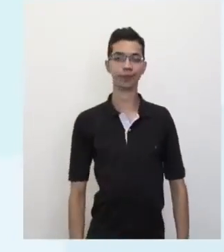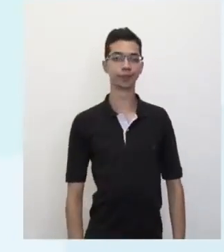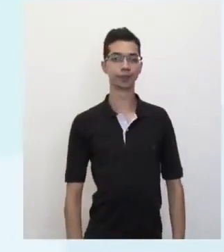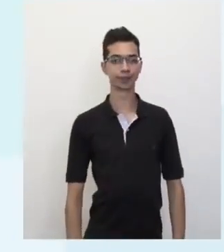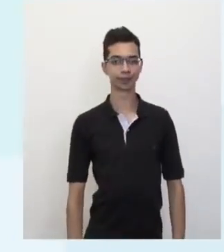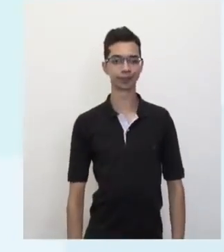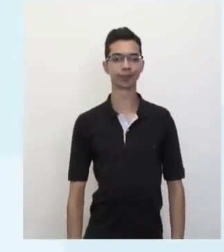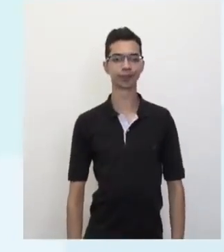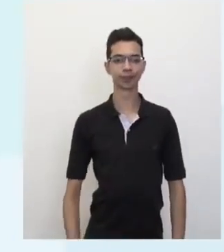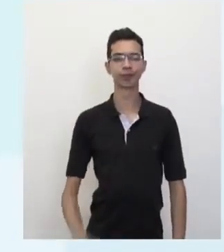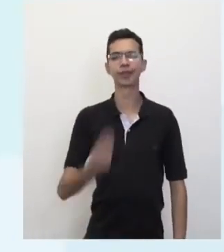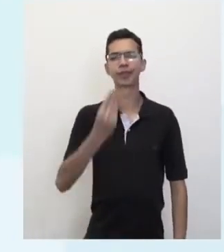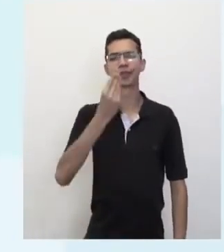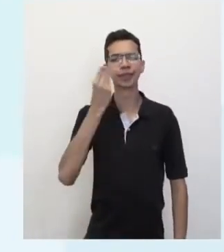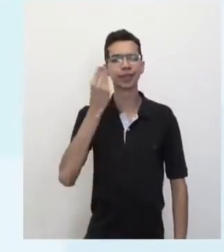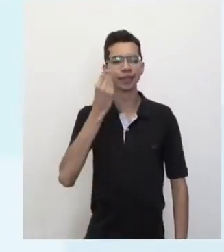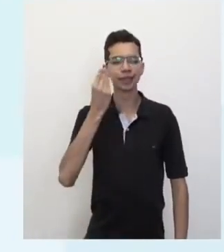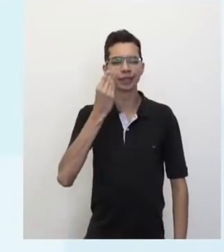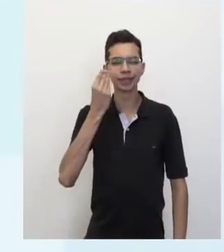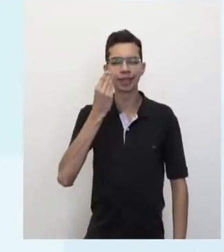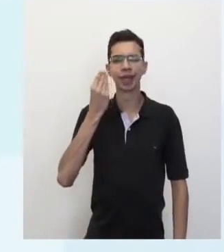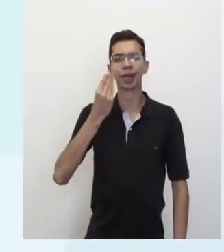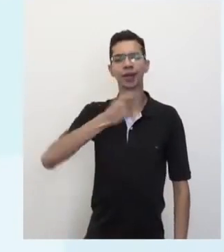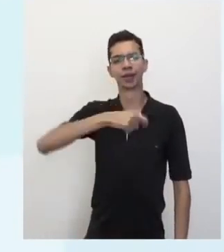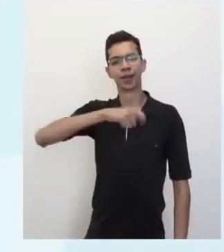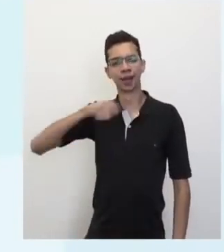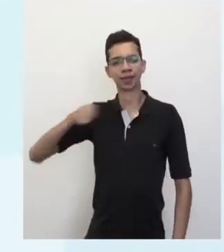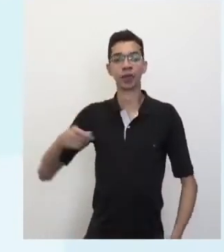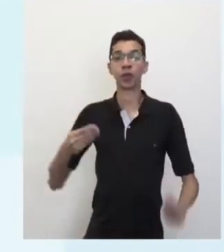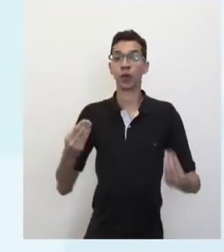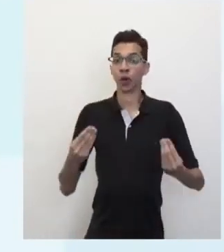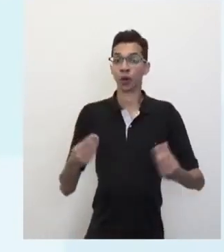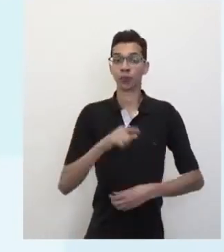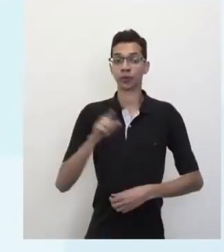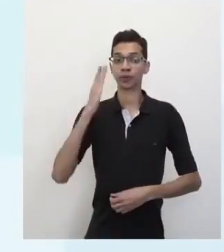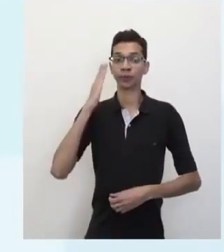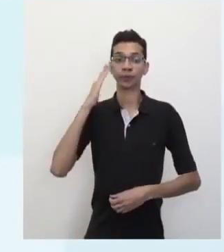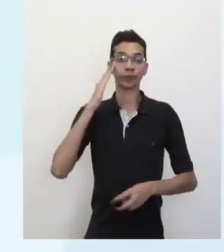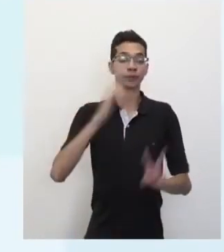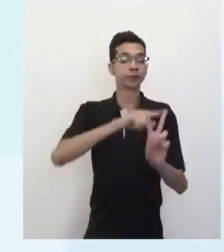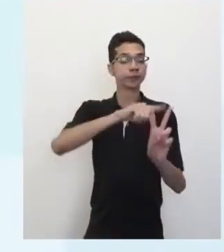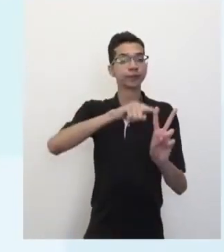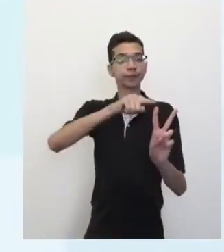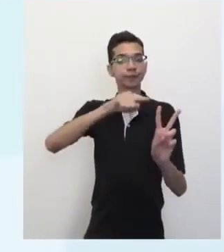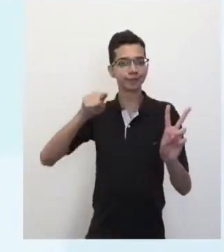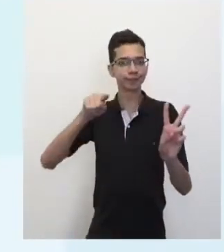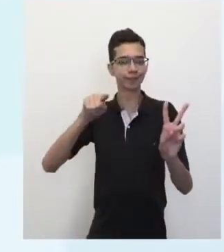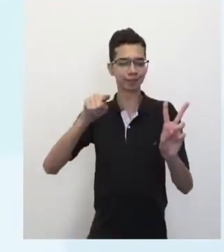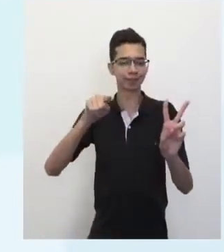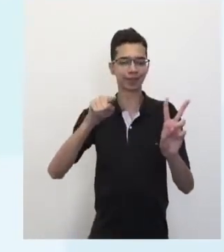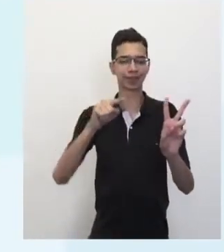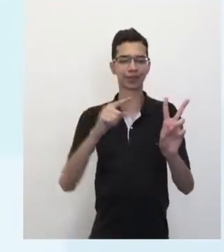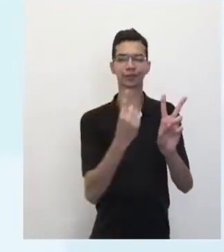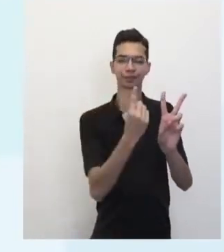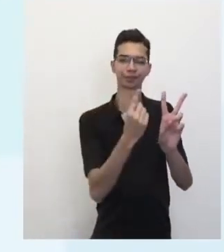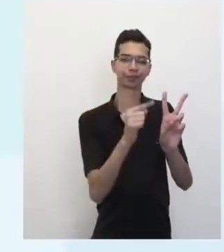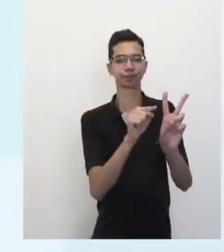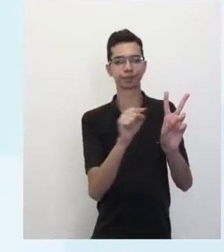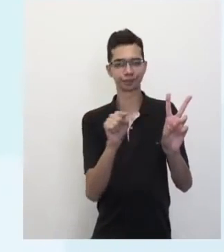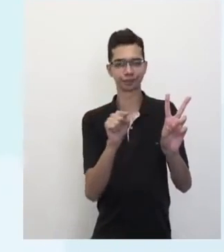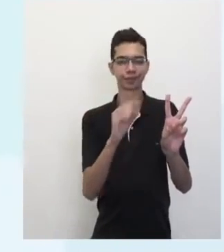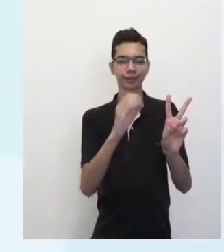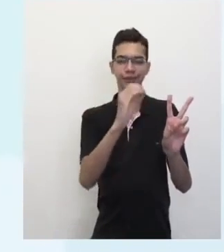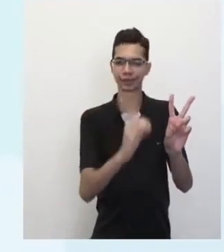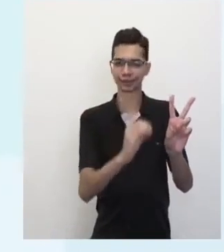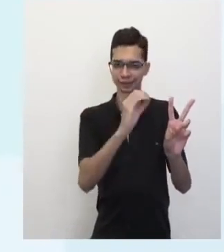Eu tentei escrever tudo na forma de potência para vocês enxergarem essas potências e onde eu estou tirando, tá? Mas quem colocou igual na linha de baixo,